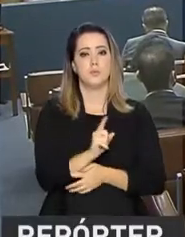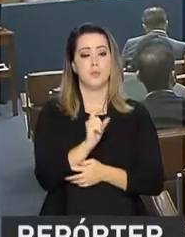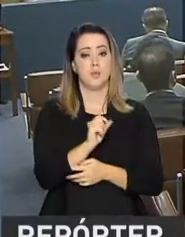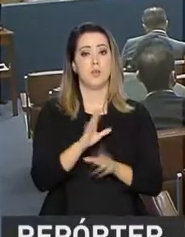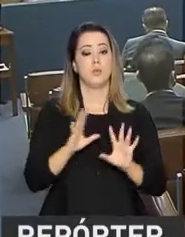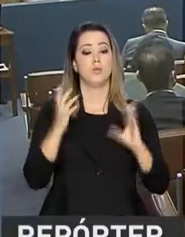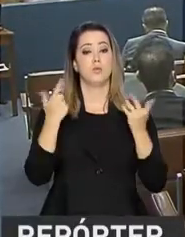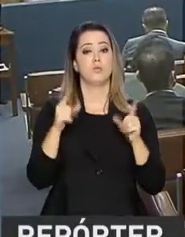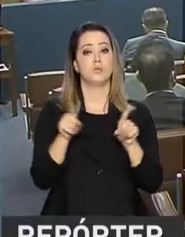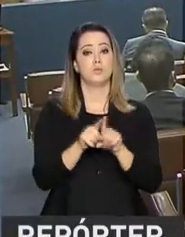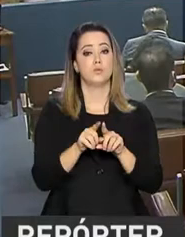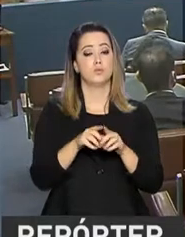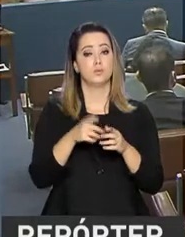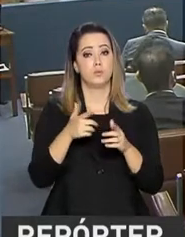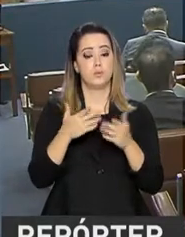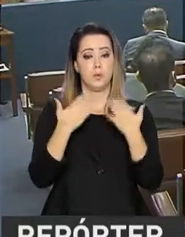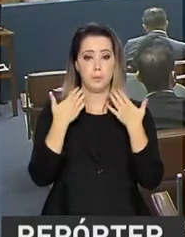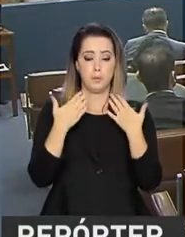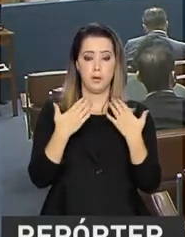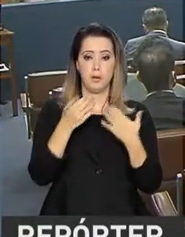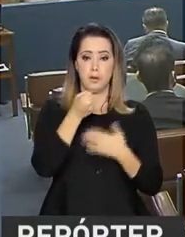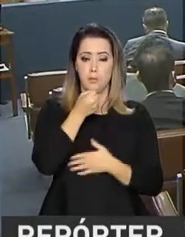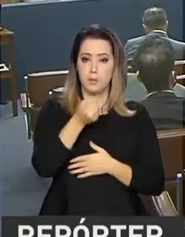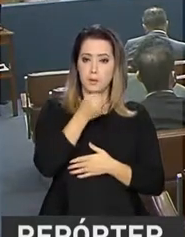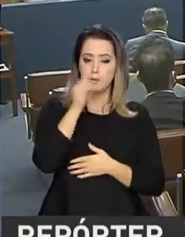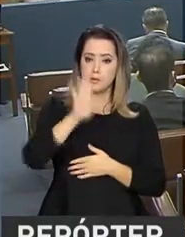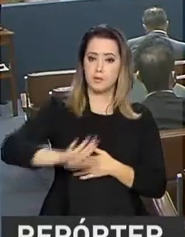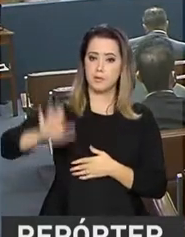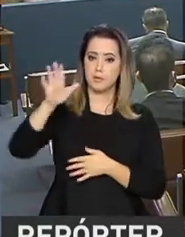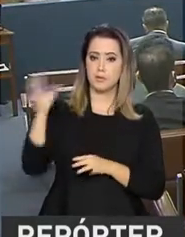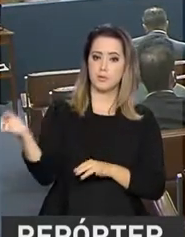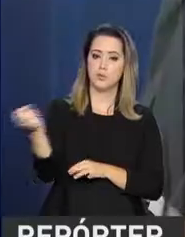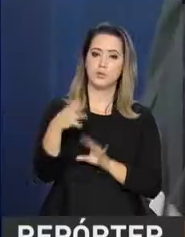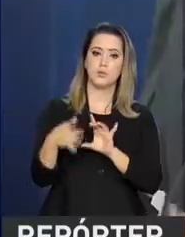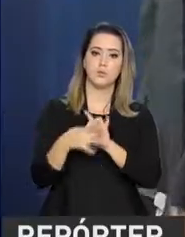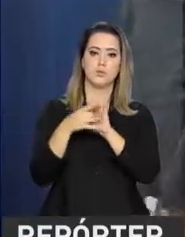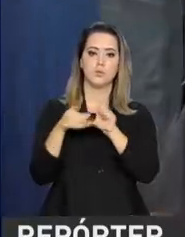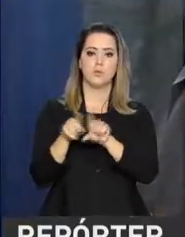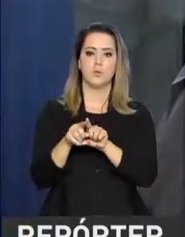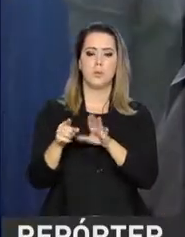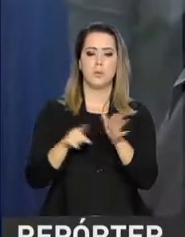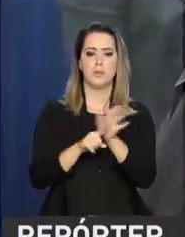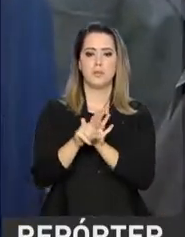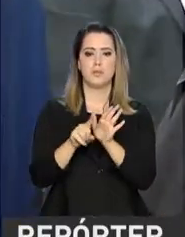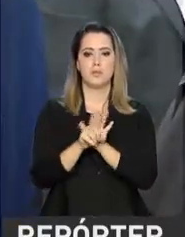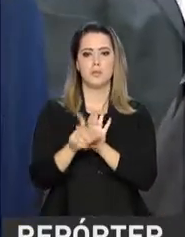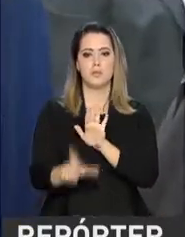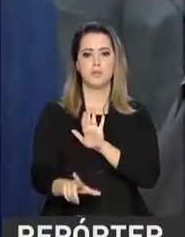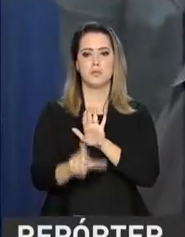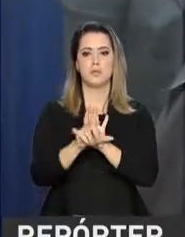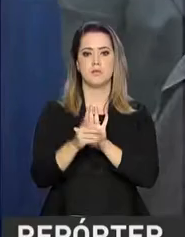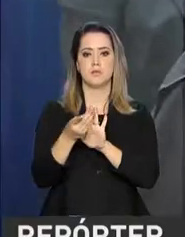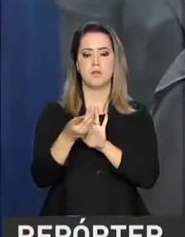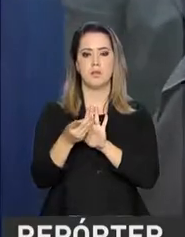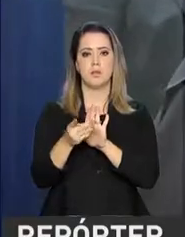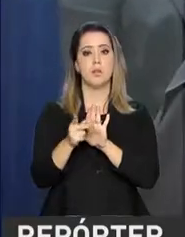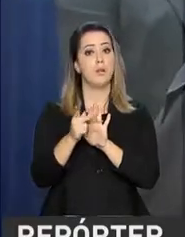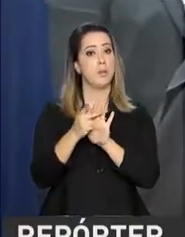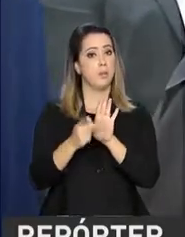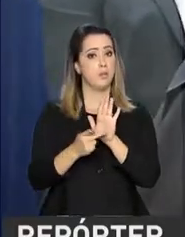a imprensa nacional anunciou novas parcerias que vão melhorar a pesquisa e o acesso às leis portarias e decretos